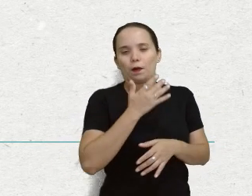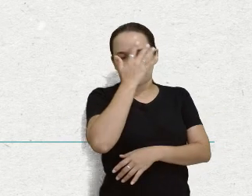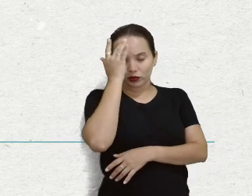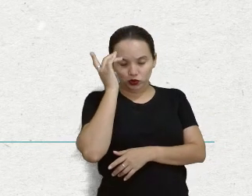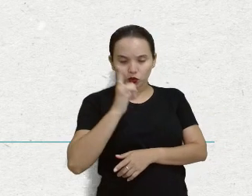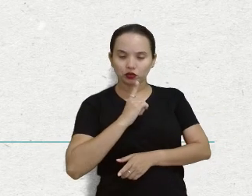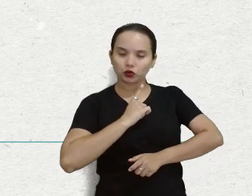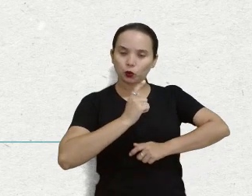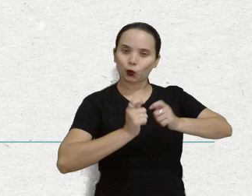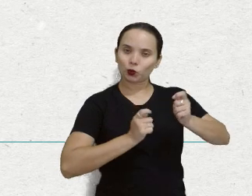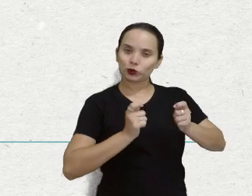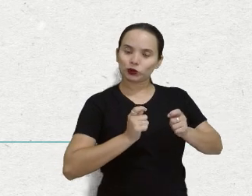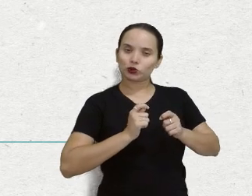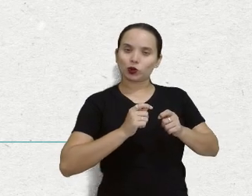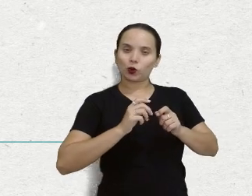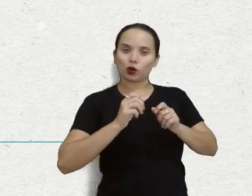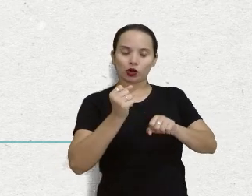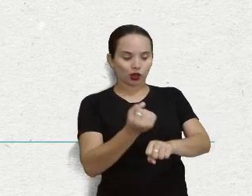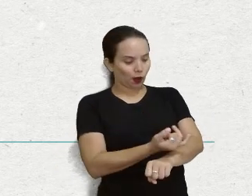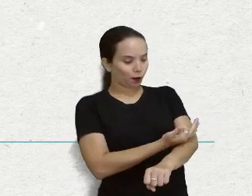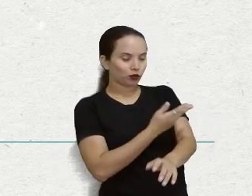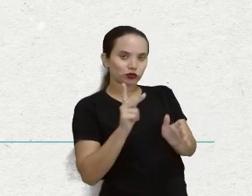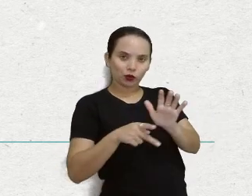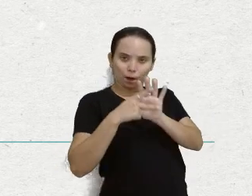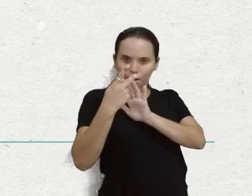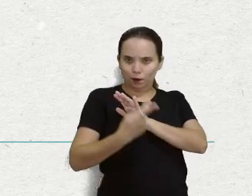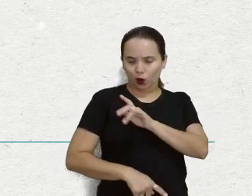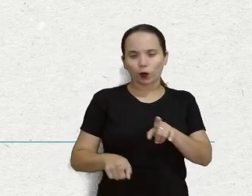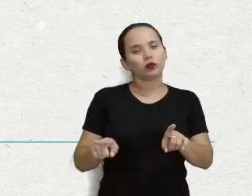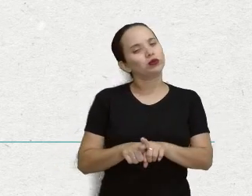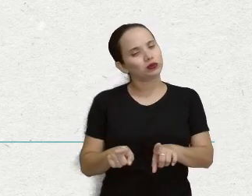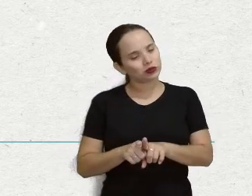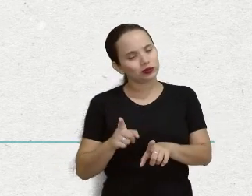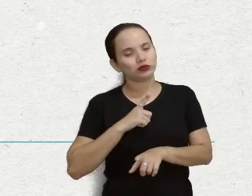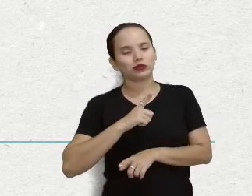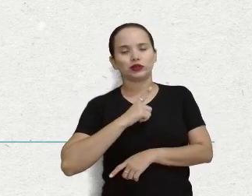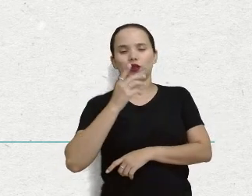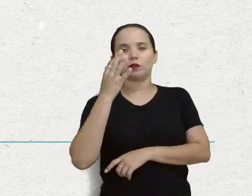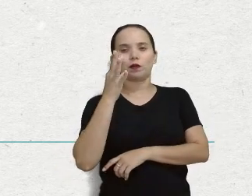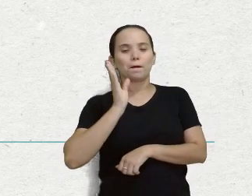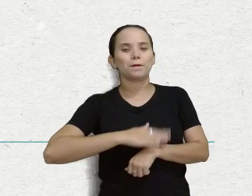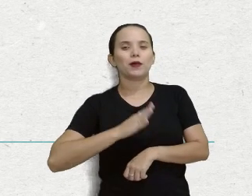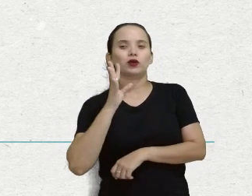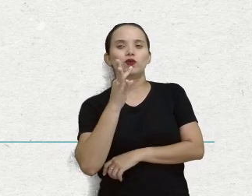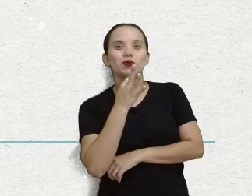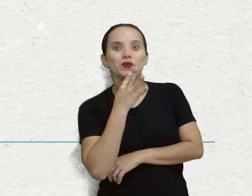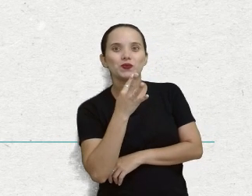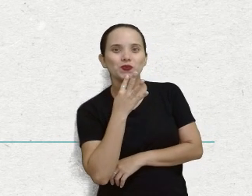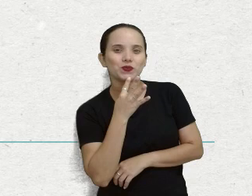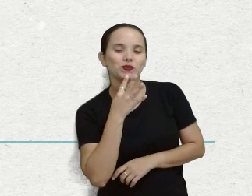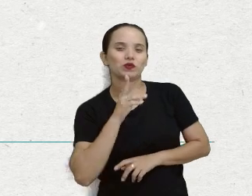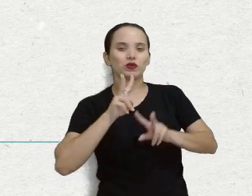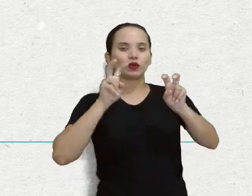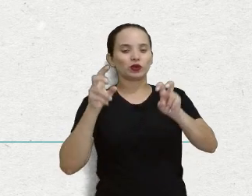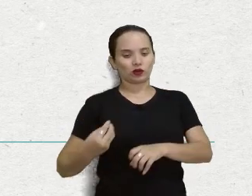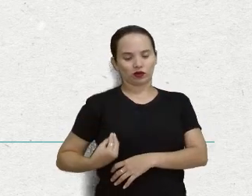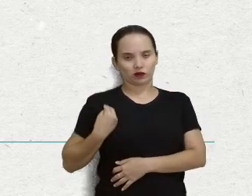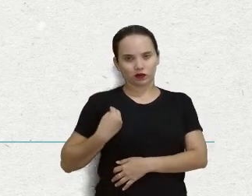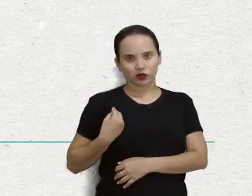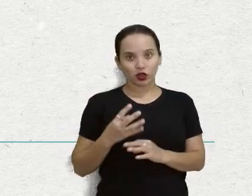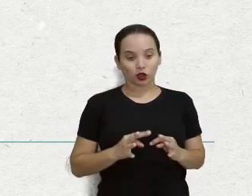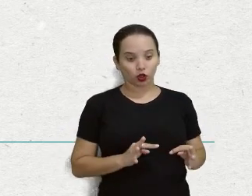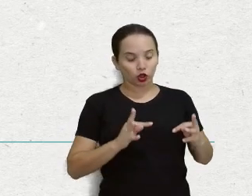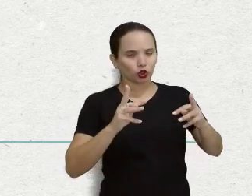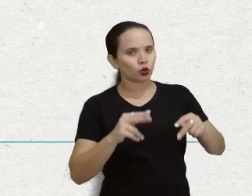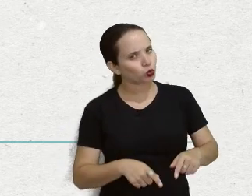sobre as suas emoções também têm mais autogestão sobre suas vidas. Tudo isso contribui para alcançar